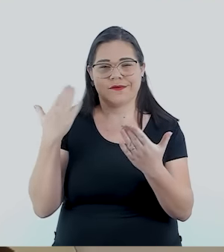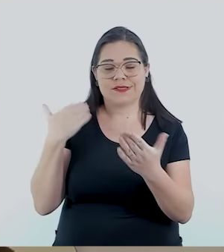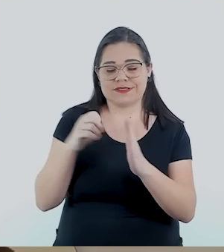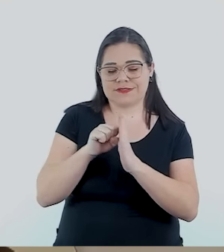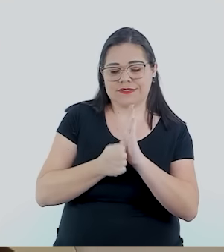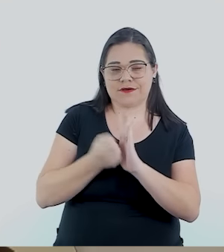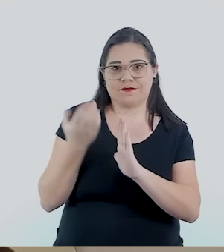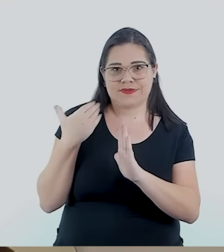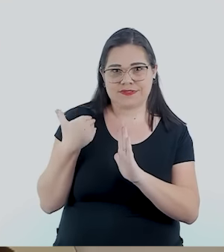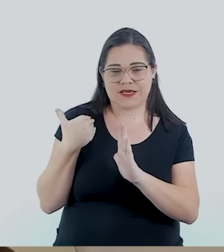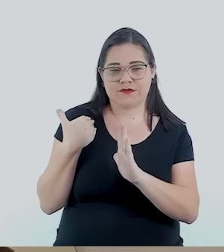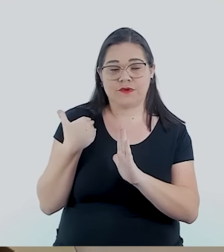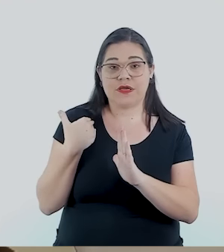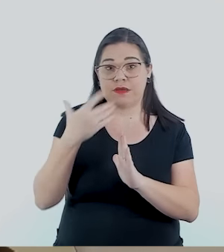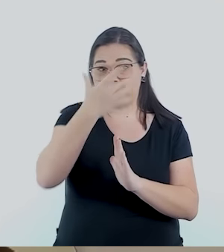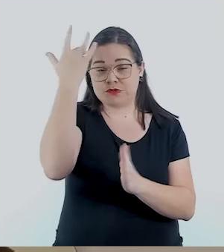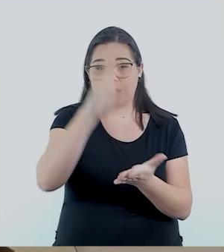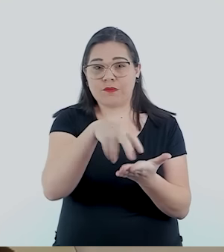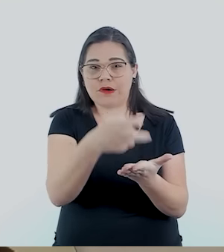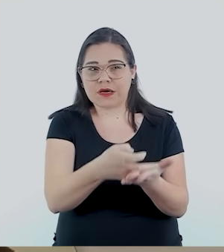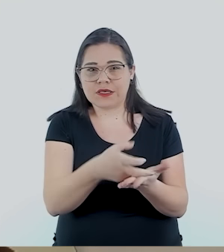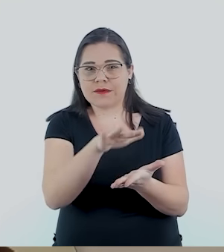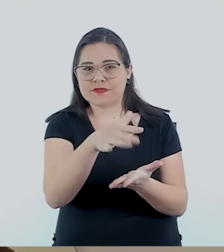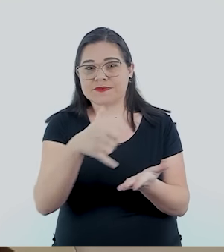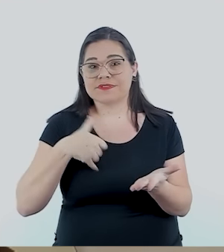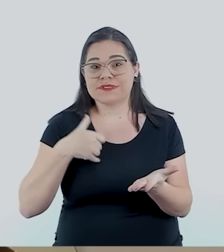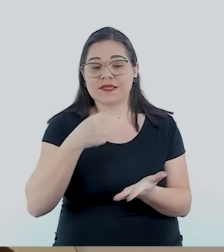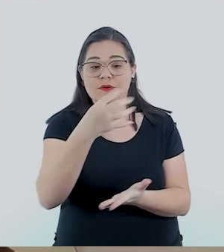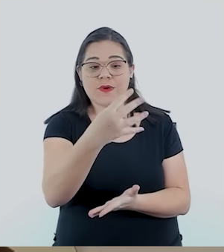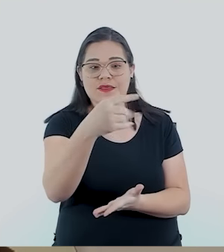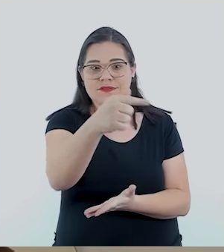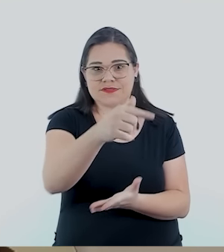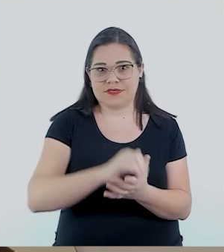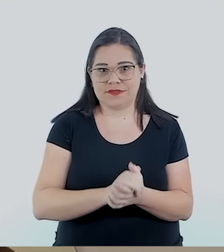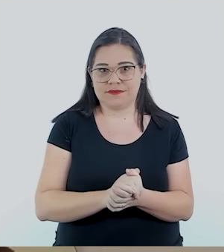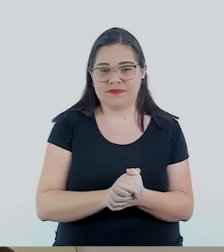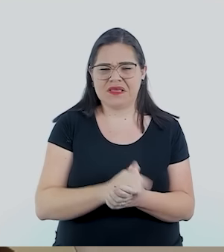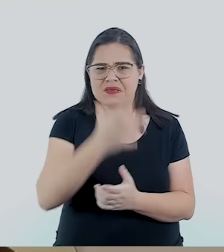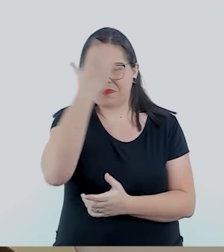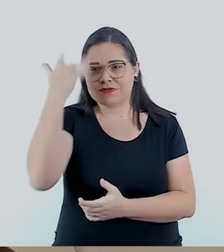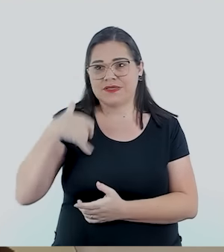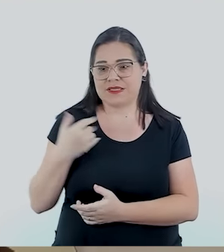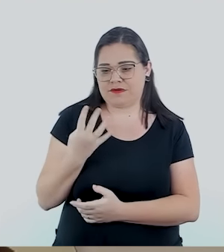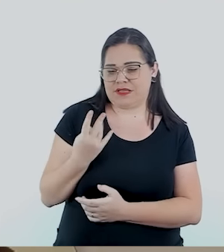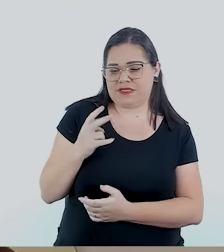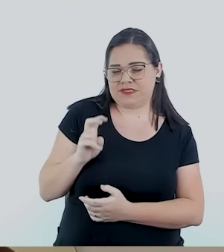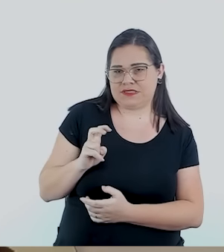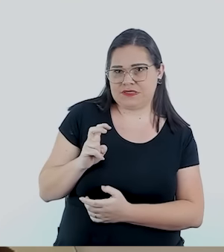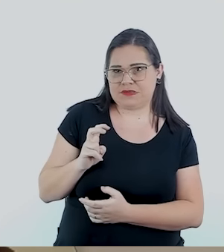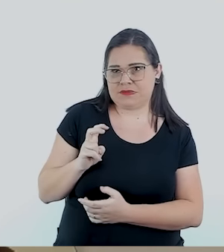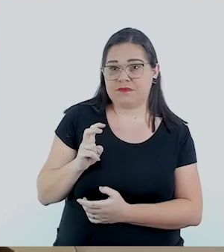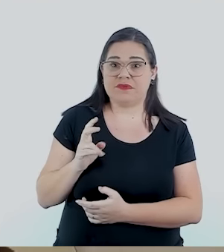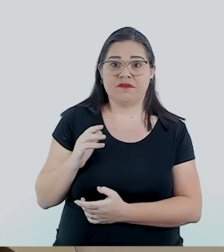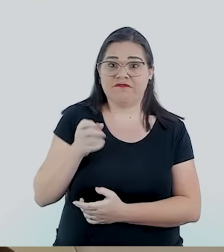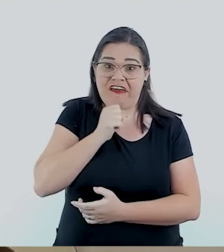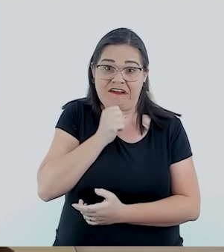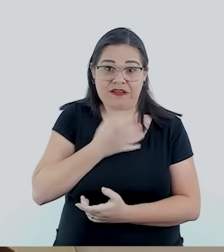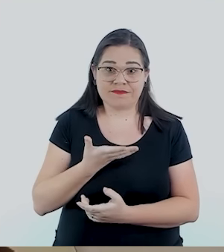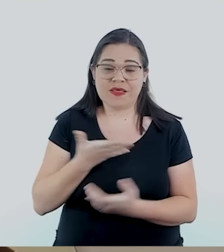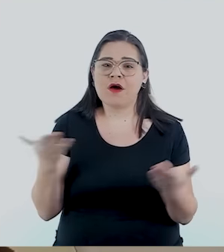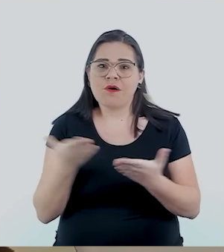no século passado a expectativa de vida média era 47 anos uma pessoa de 40 45 era considerada velha hoje